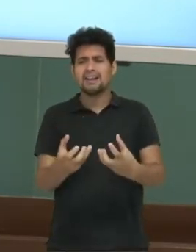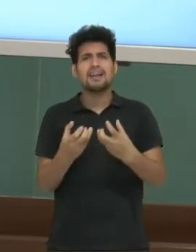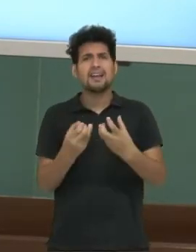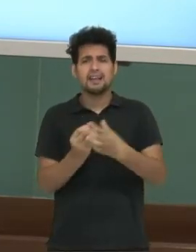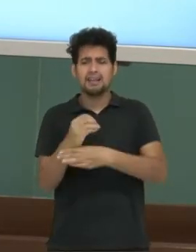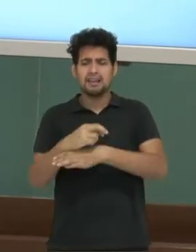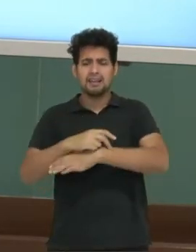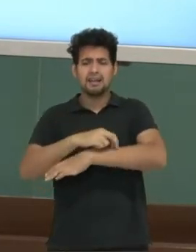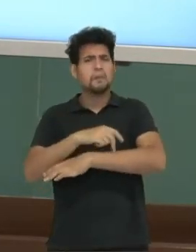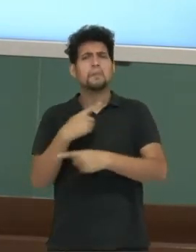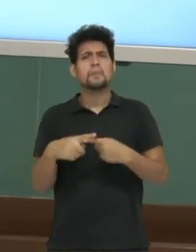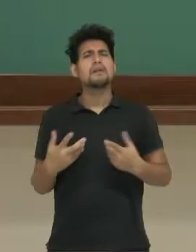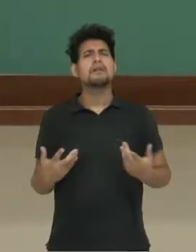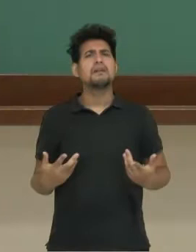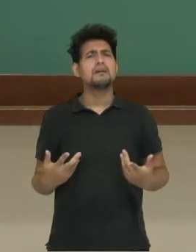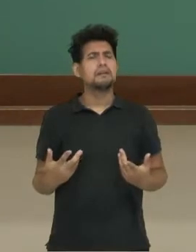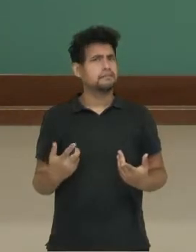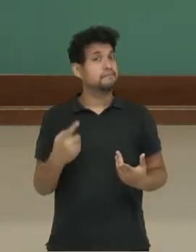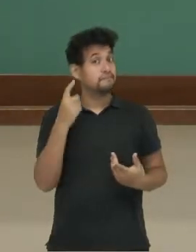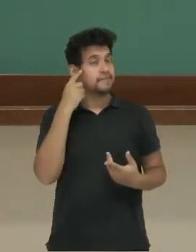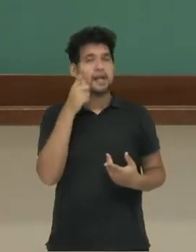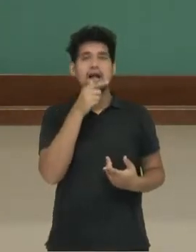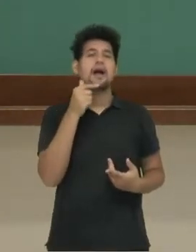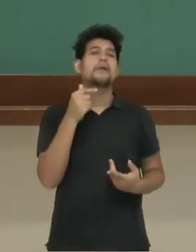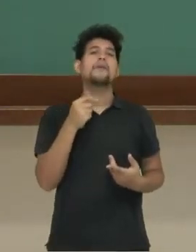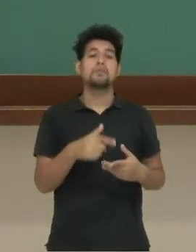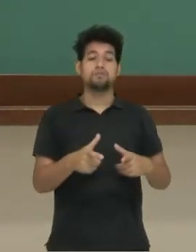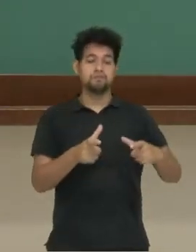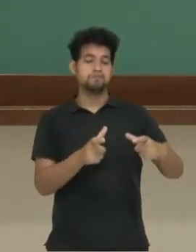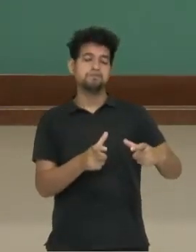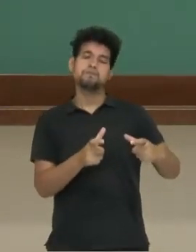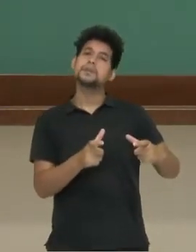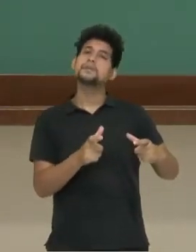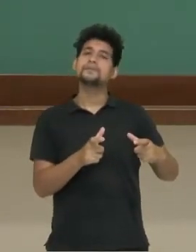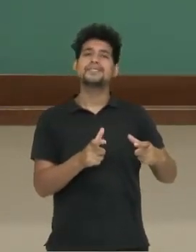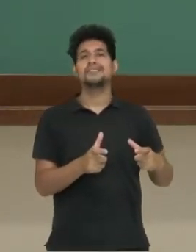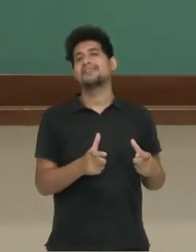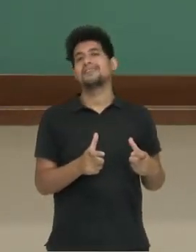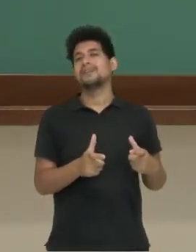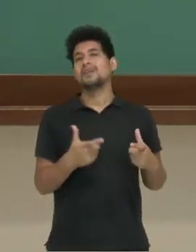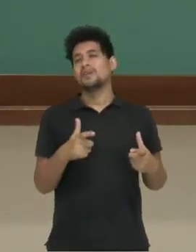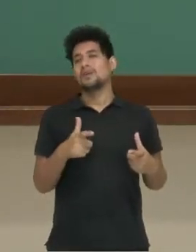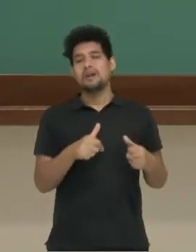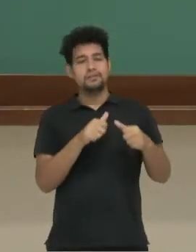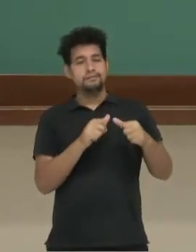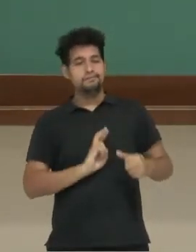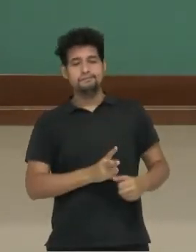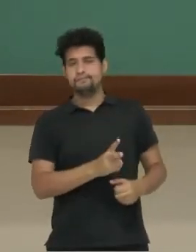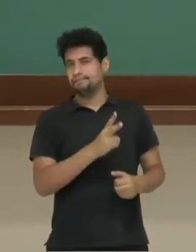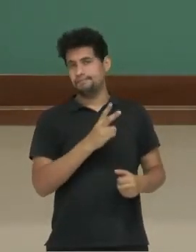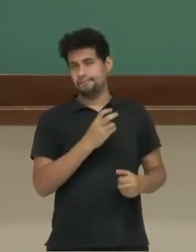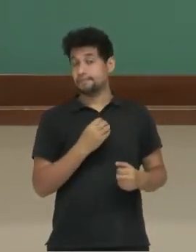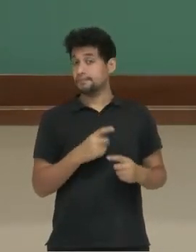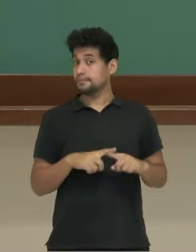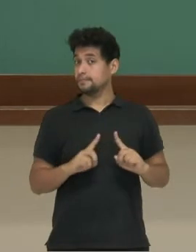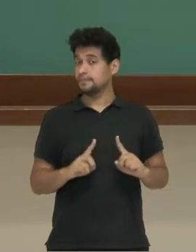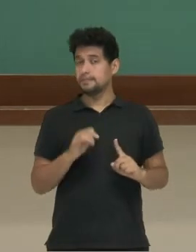da água? Vamos pensar na água como um ambiente que não é muito estável.